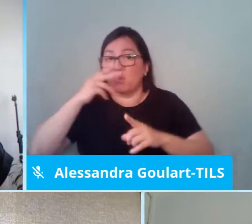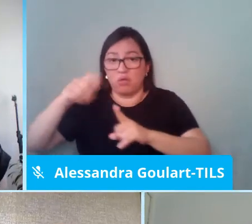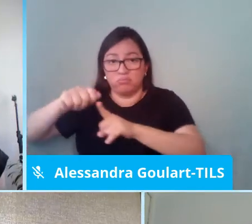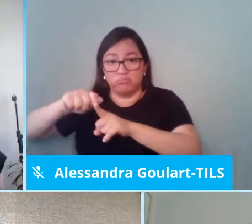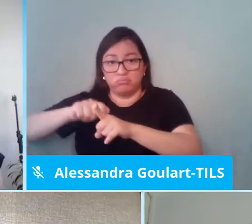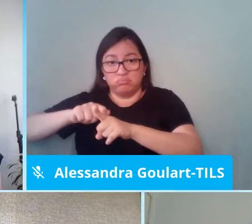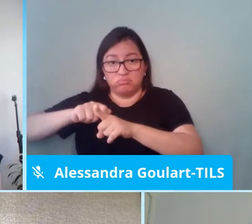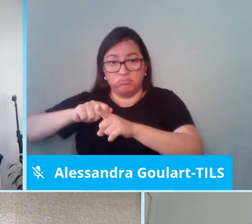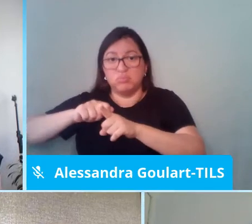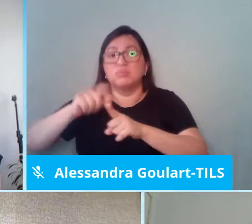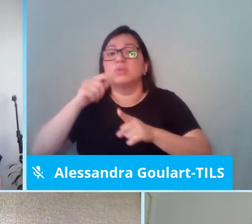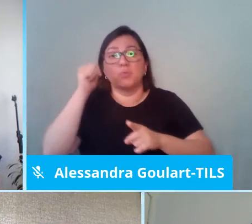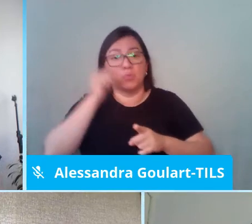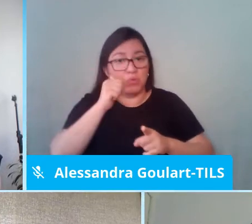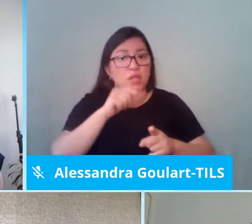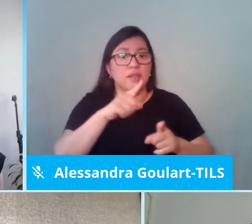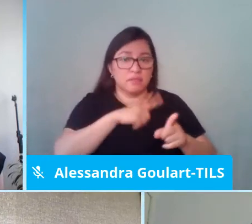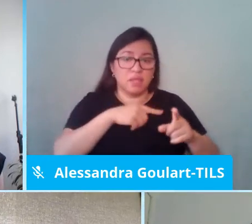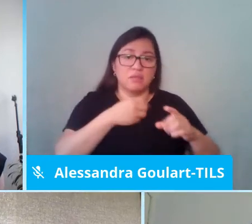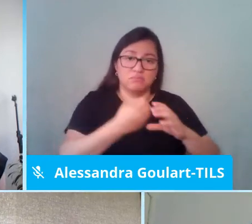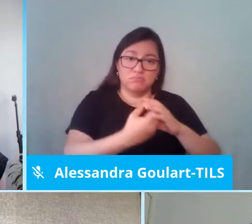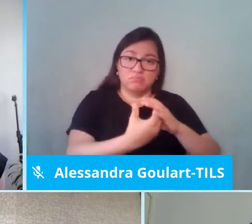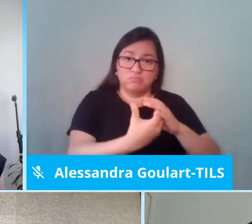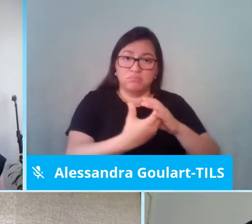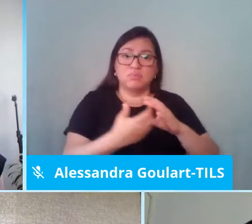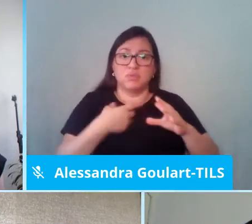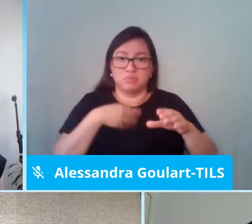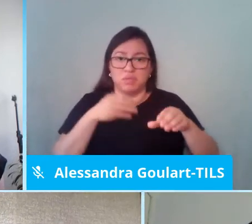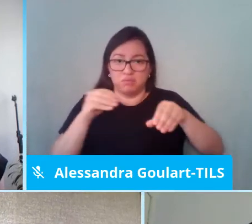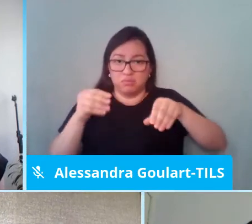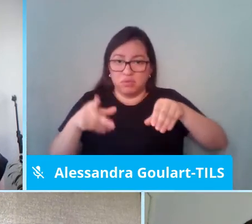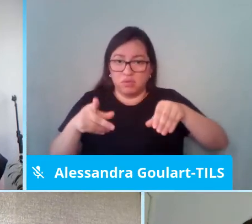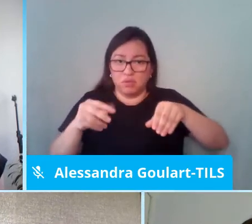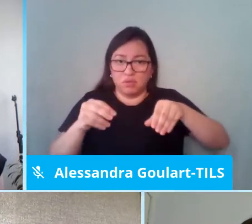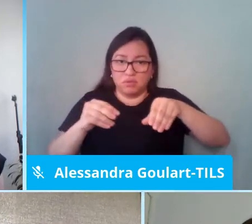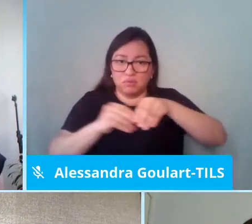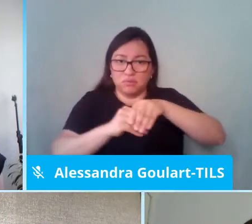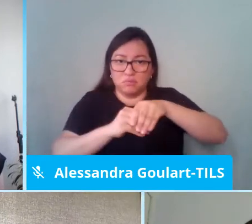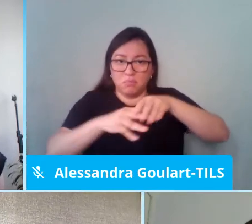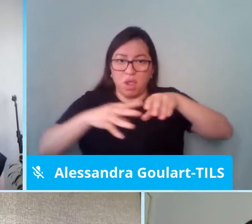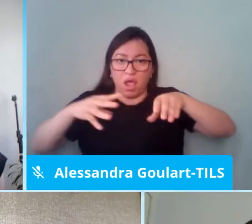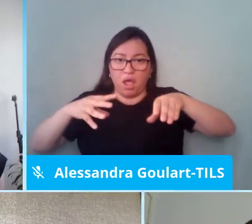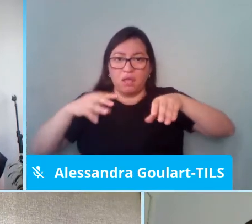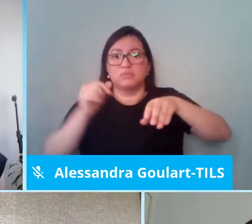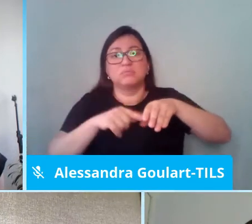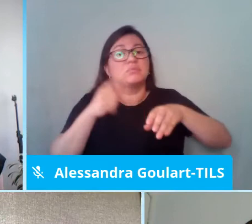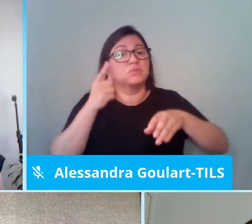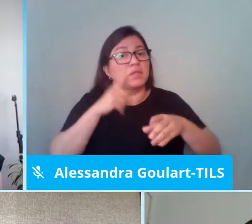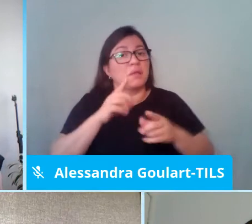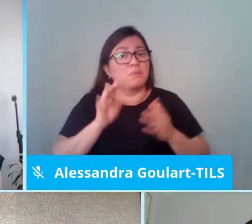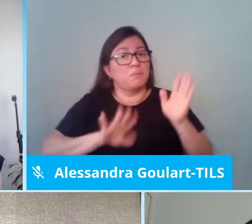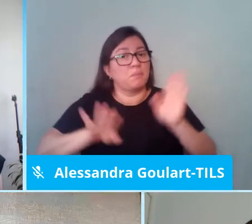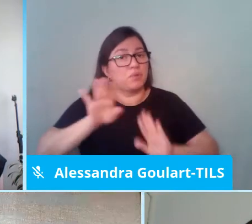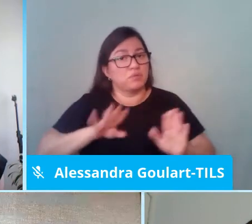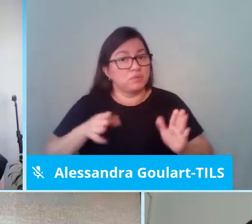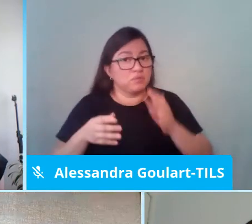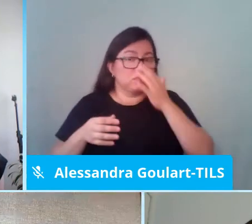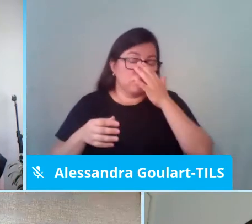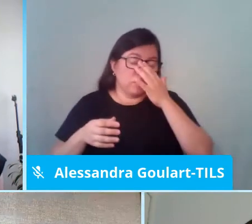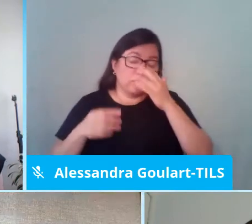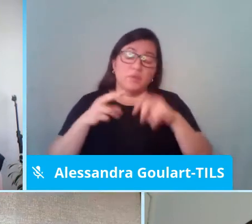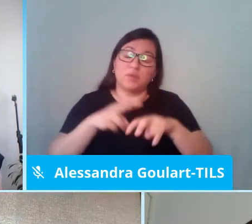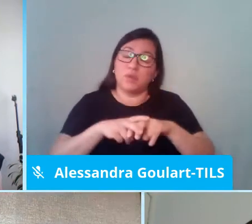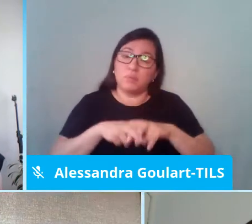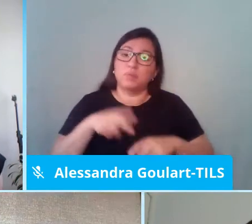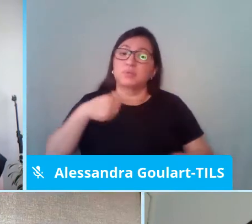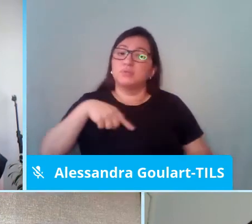esse tema. Acho que seria isso, assim, de que a gente tem que cada vez mais tentar tirar esses nossos preconceitos,